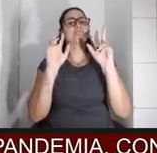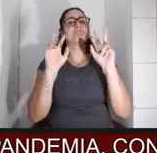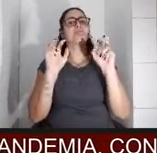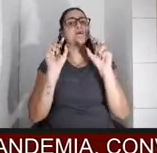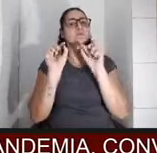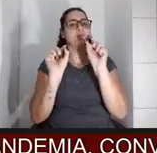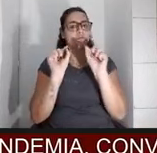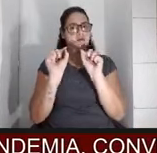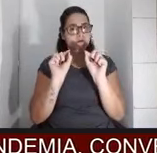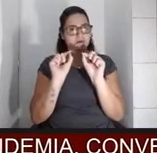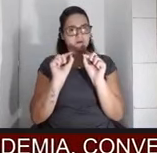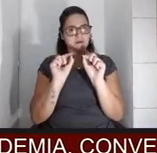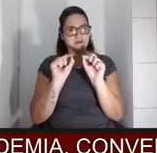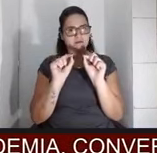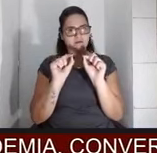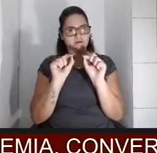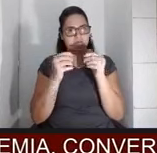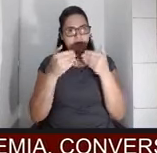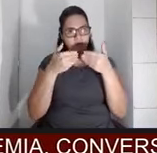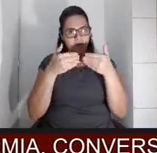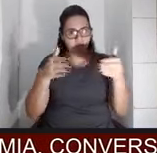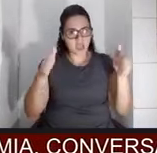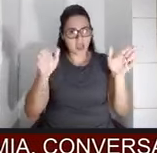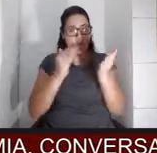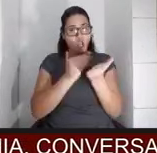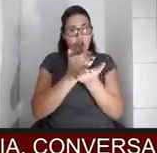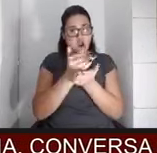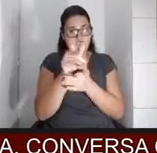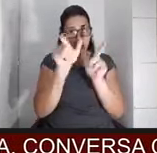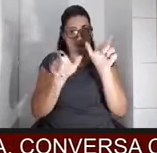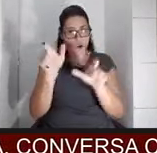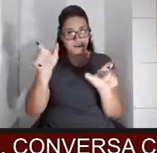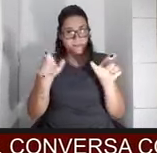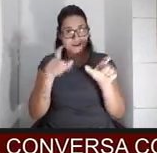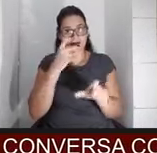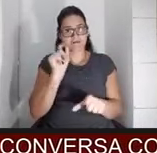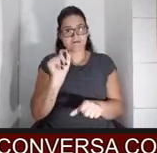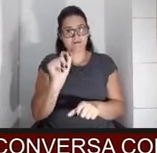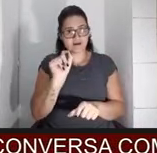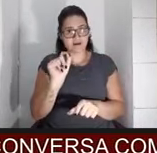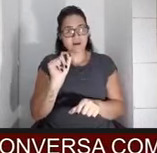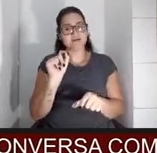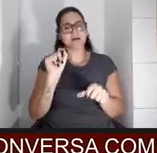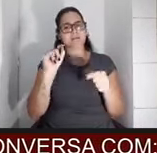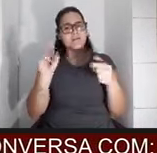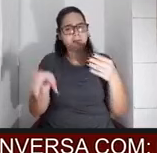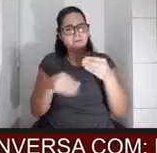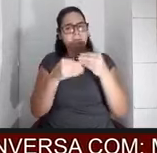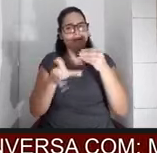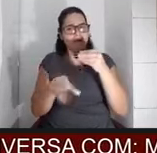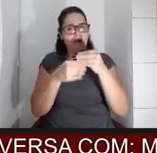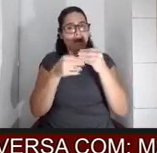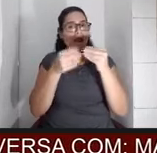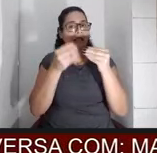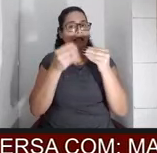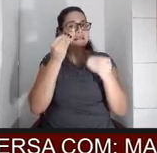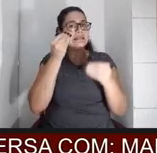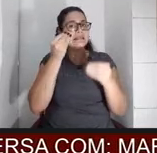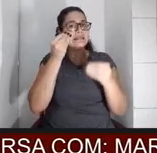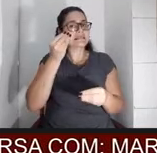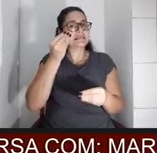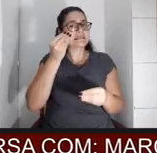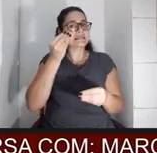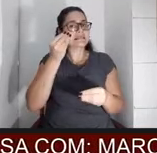em vez de abrir para vocês falarem, a gente vai colocando algumas questões. Vamos tentar ao longo